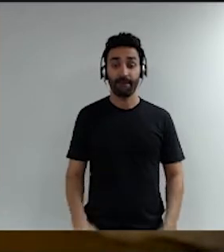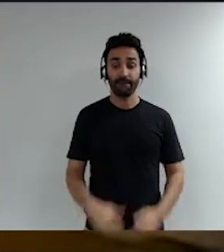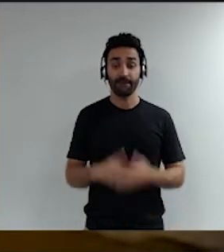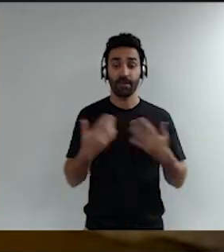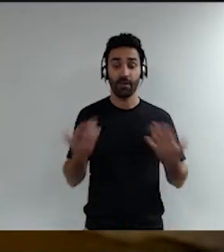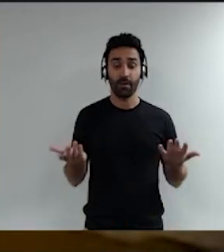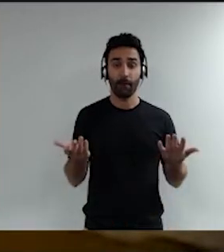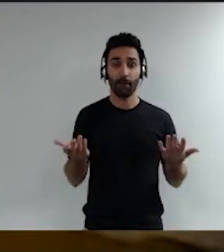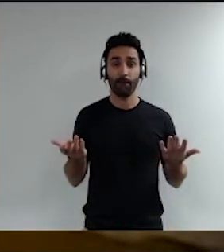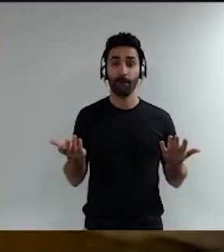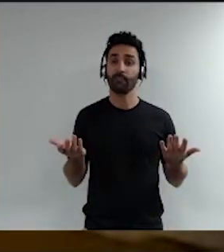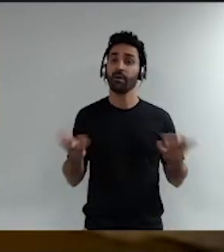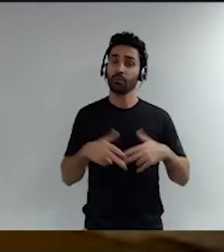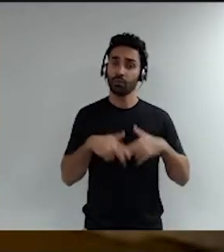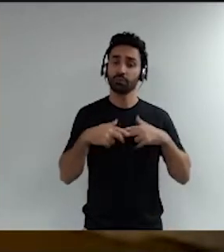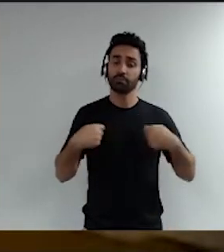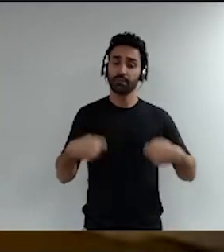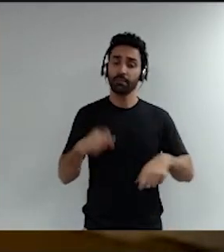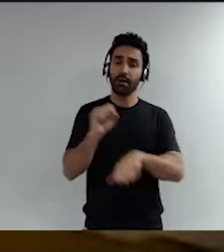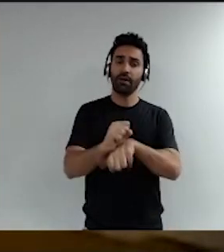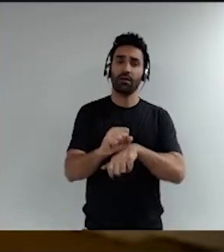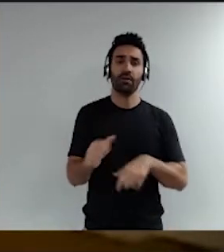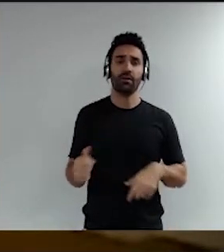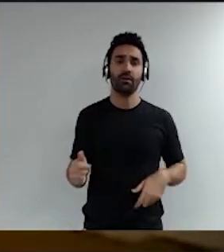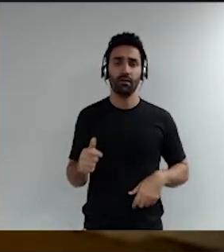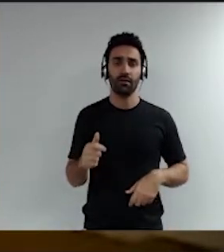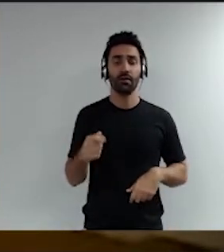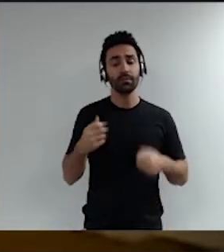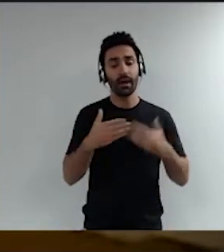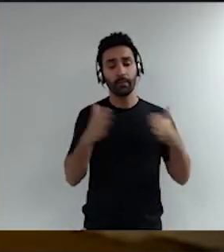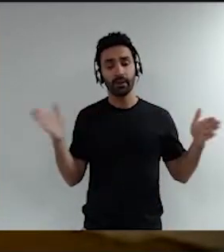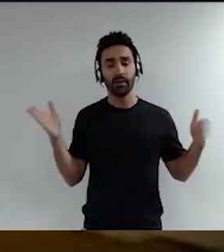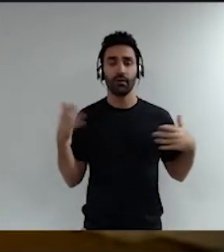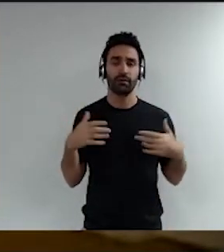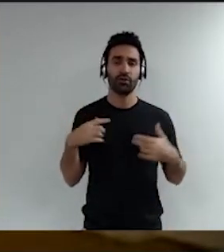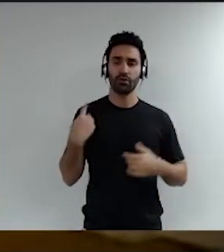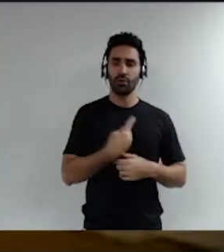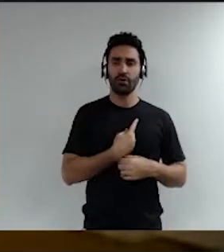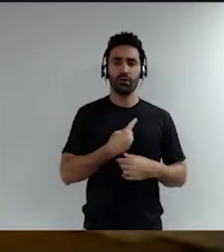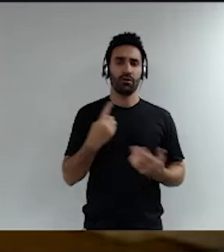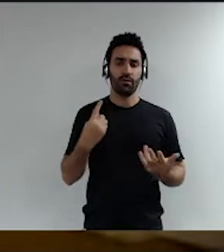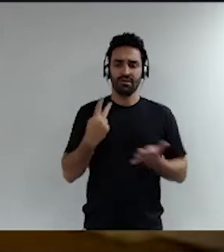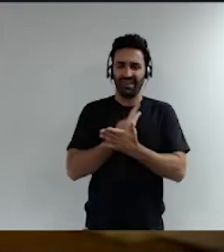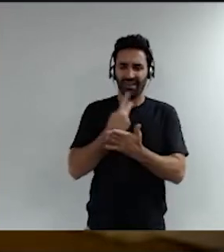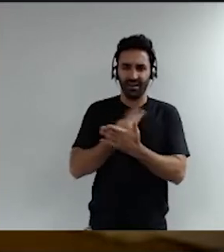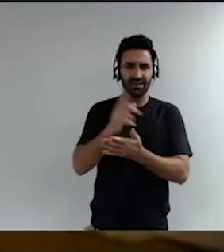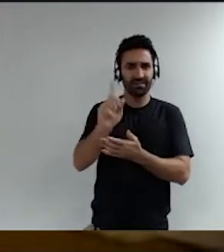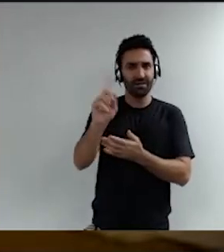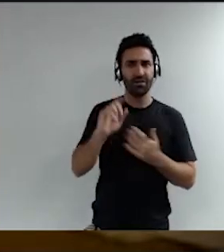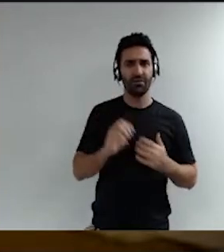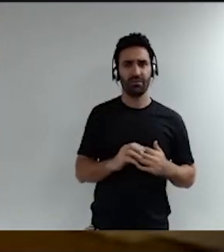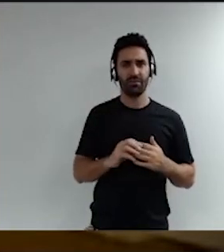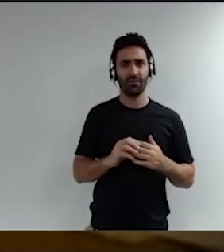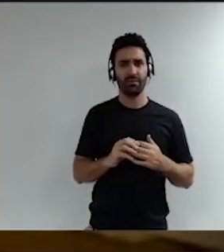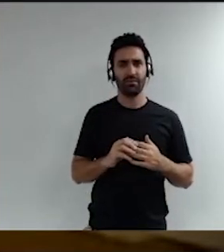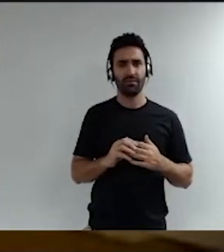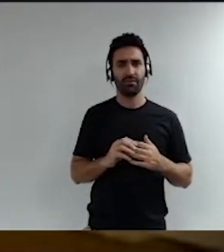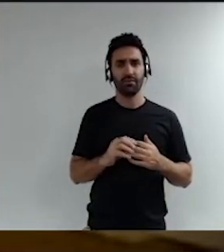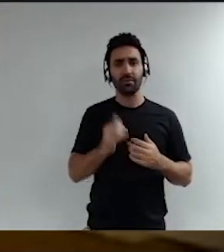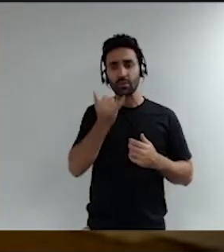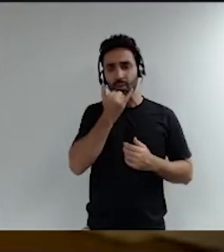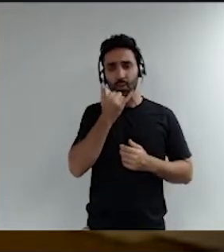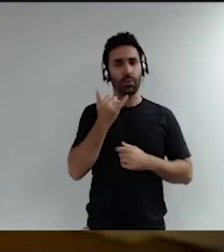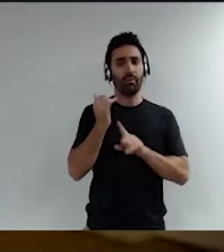Então, é preciso parar, eu disse, o mundo precisa se abrir. Não somos nós que estamos errados. Vocês é que têm medo de se